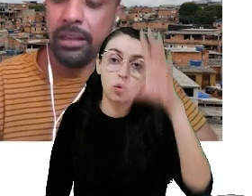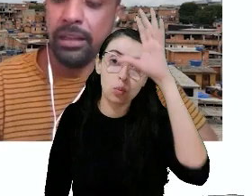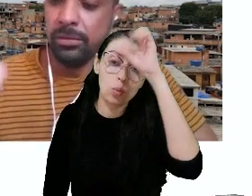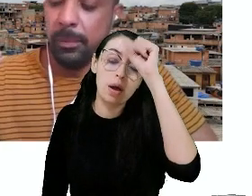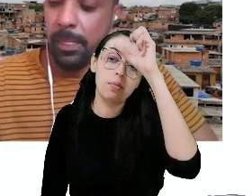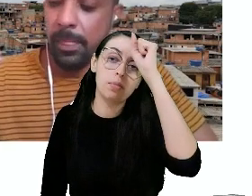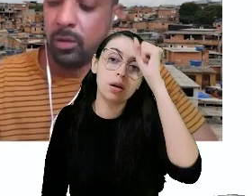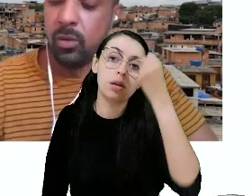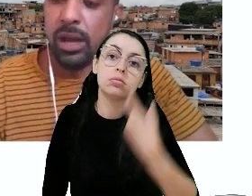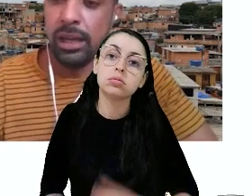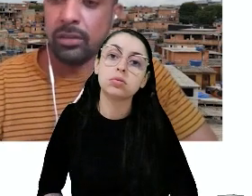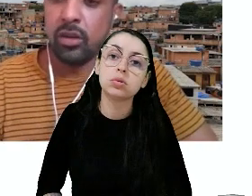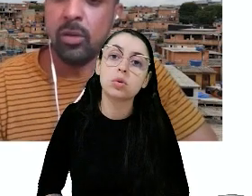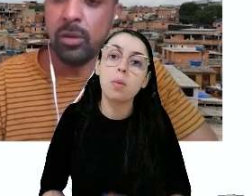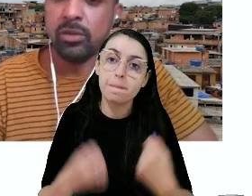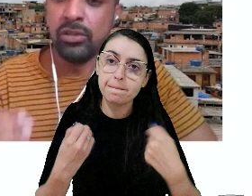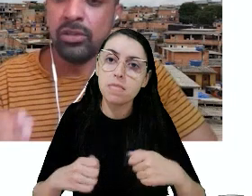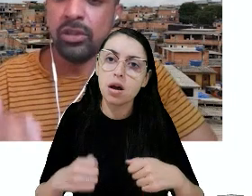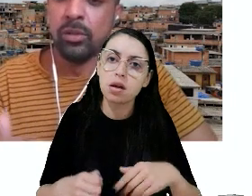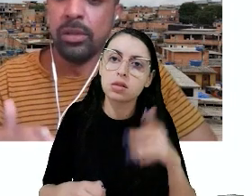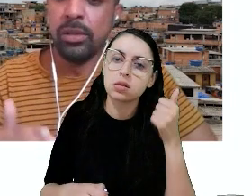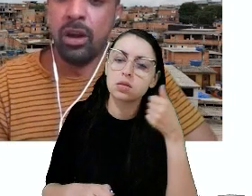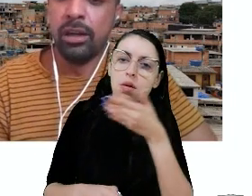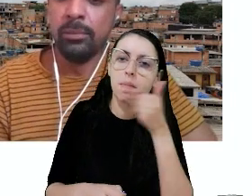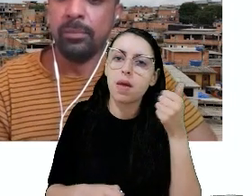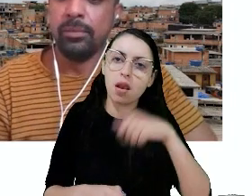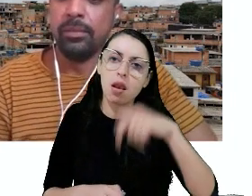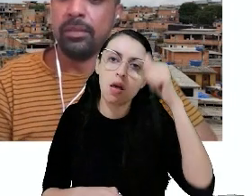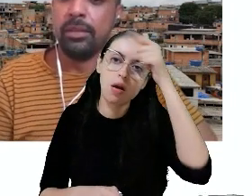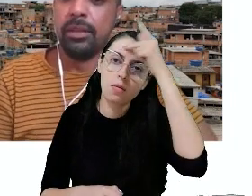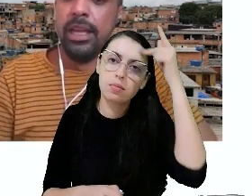Eu aprendo com elas como eu posso ser um ser humano